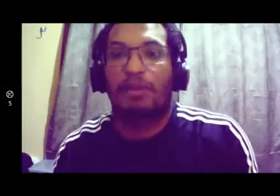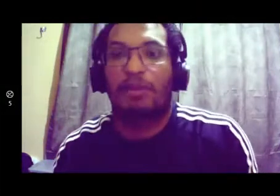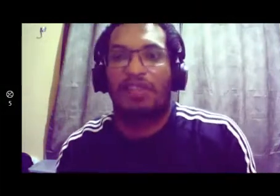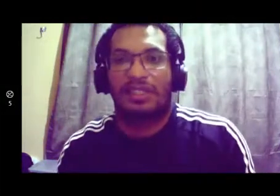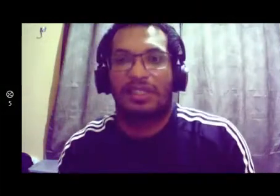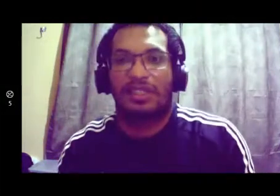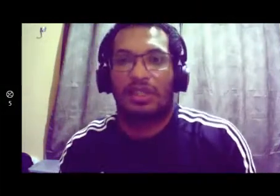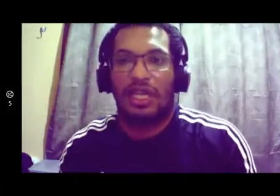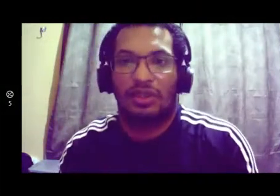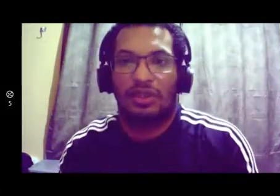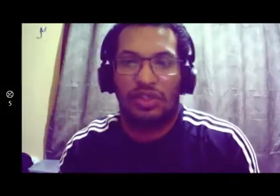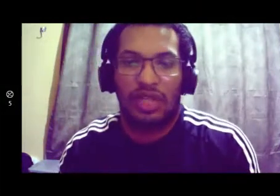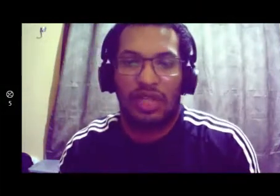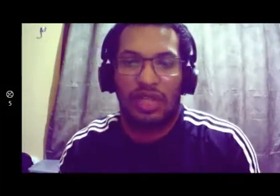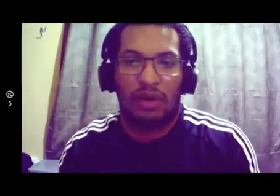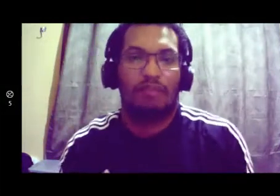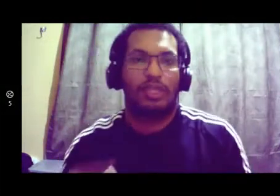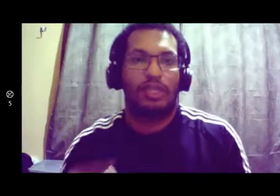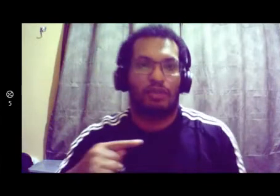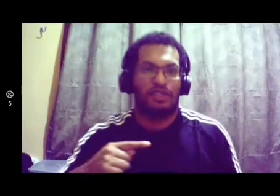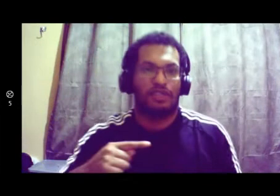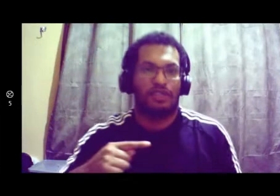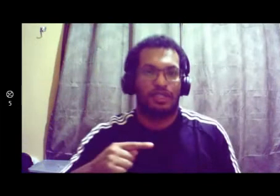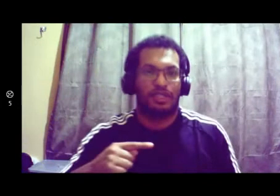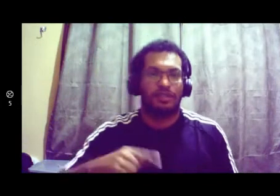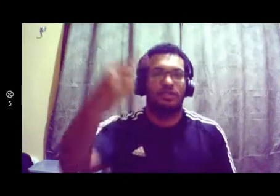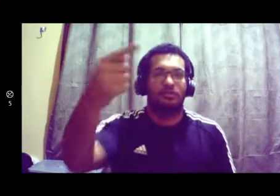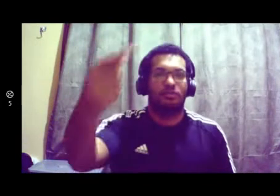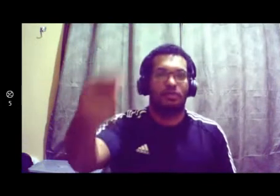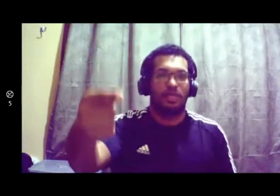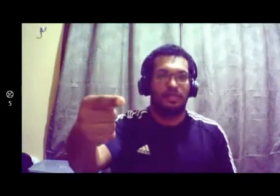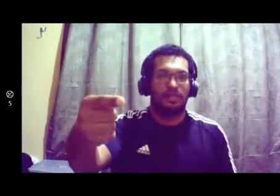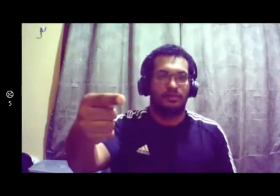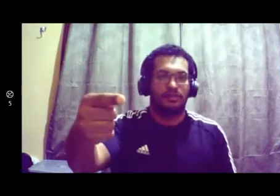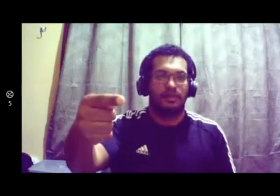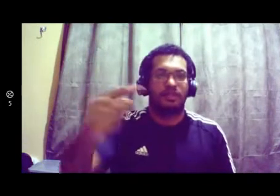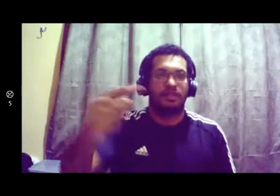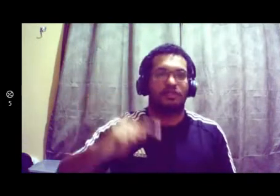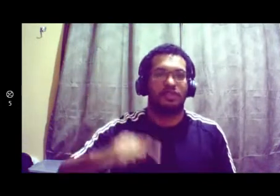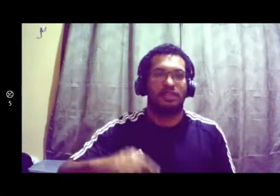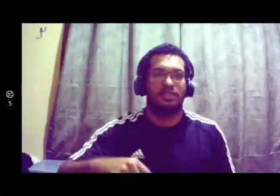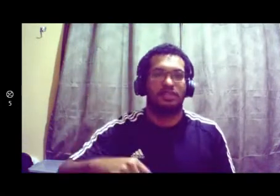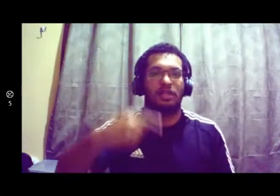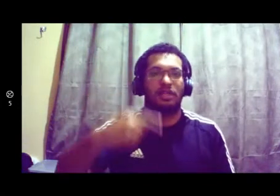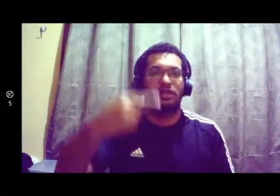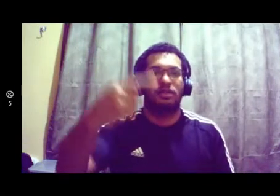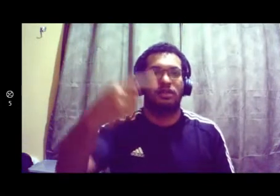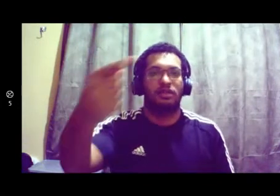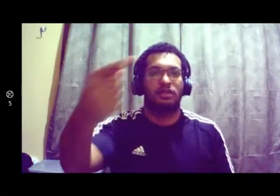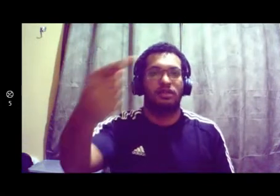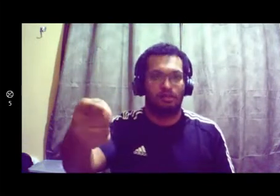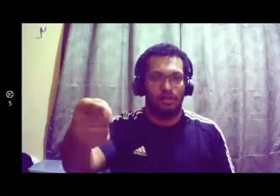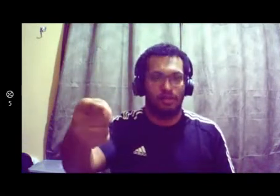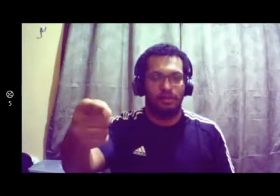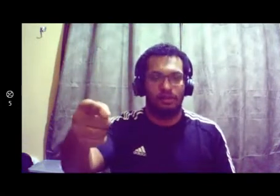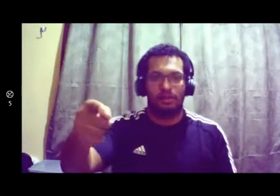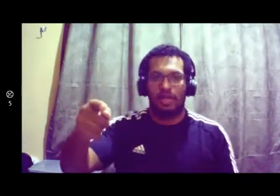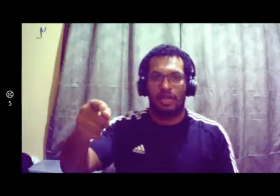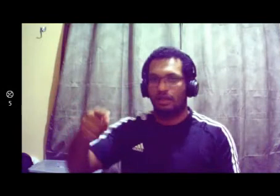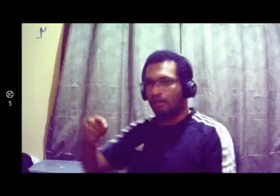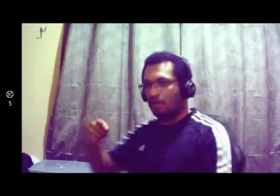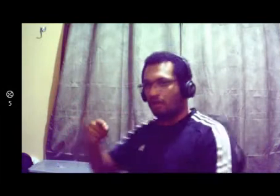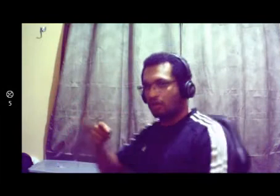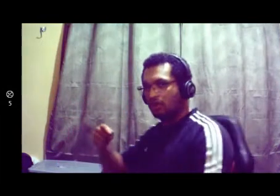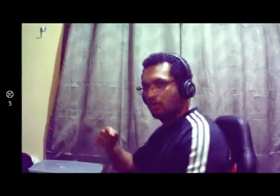Também você pode fazer assim, ó, tem esse outro sinal aqui, depois, você pode fazer assim, depois. Pode fazer assim também. Depois.